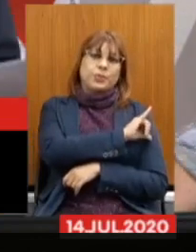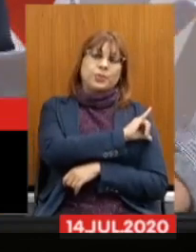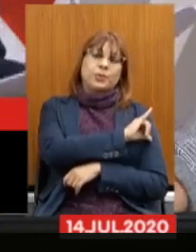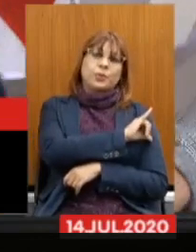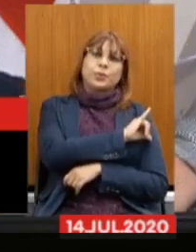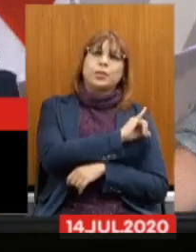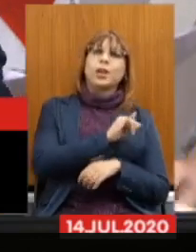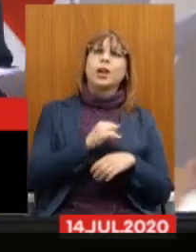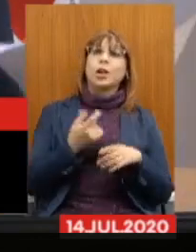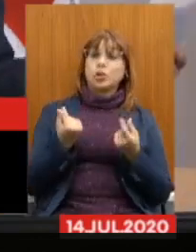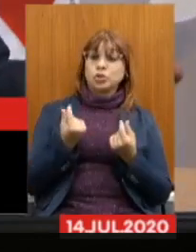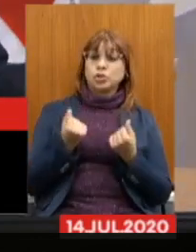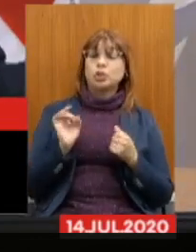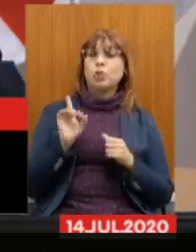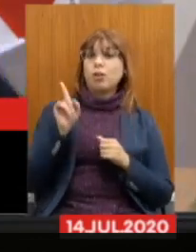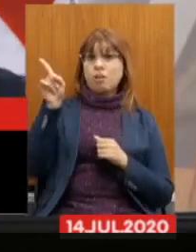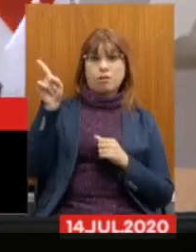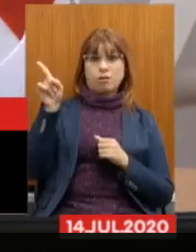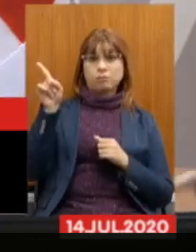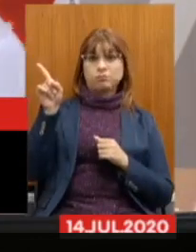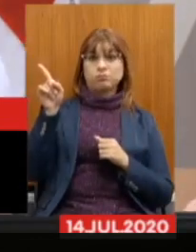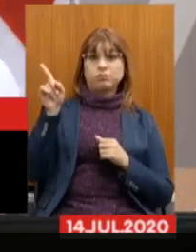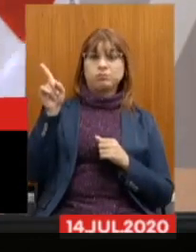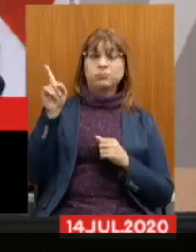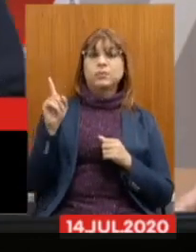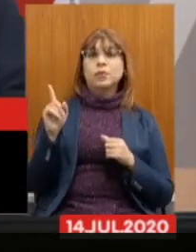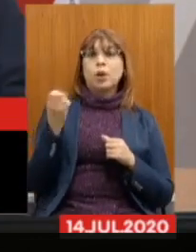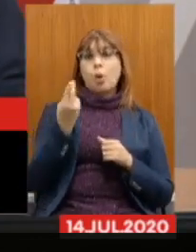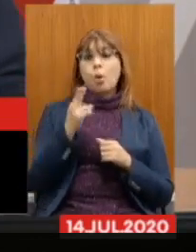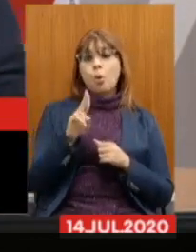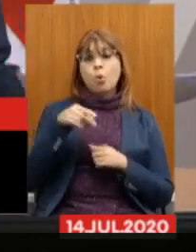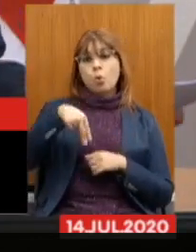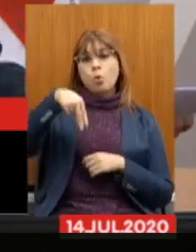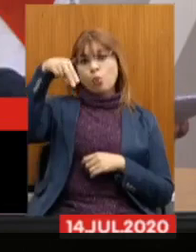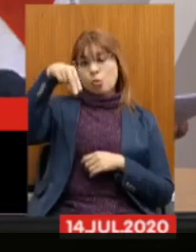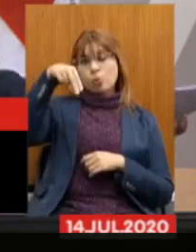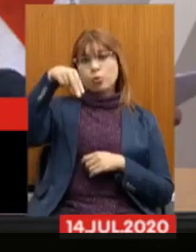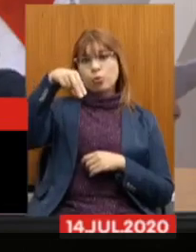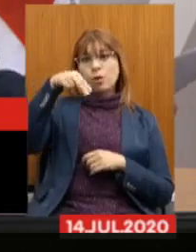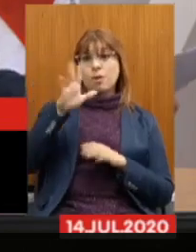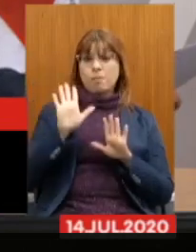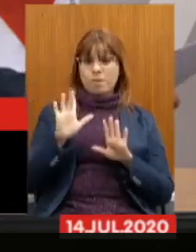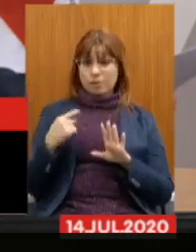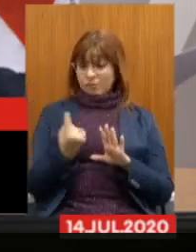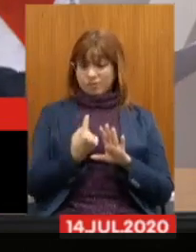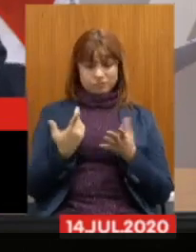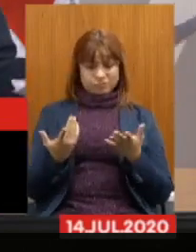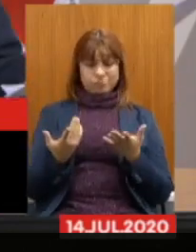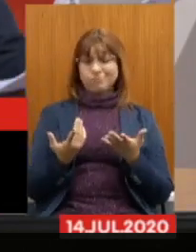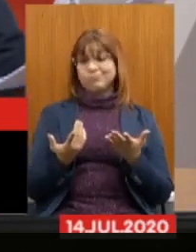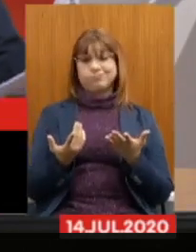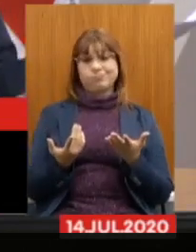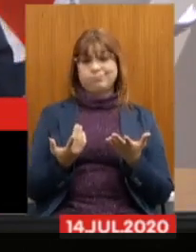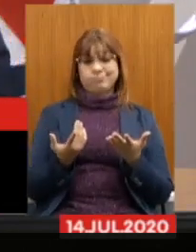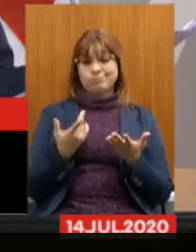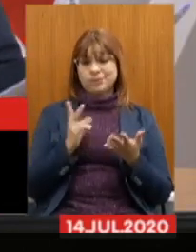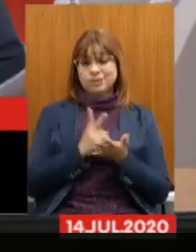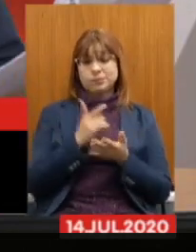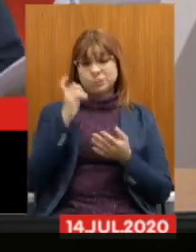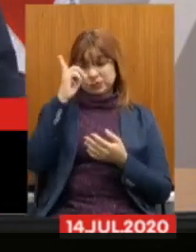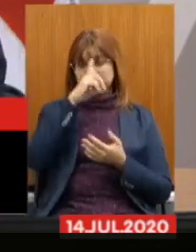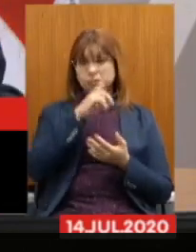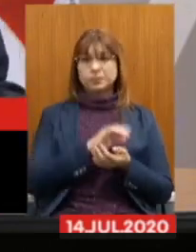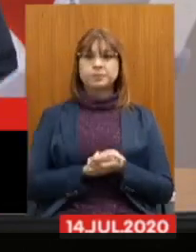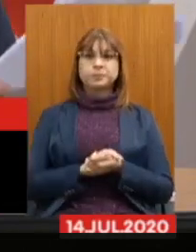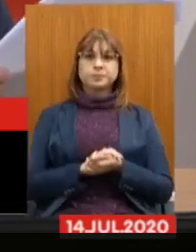quase todo para lá ou para o Nordeste. E nós mesmos ficamos na dificuldade aqui. Bom,